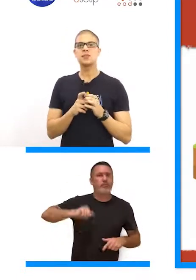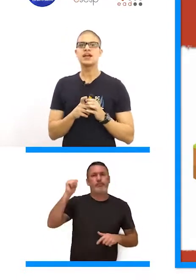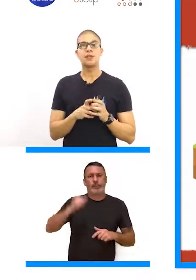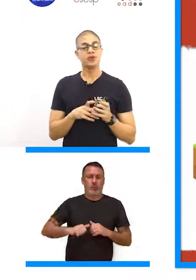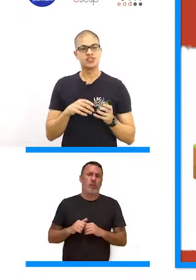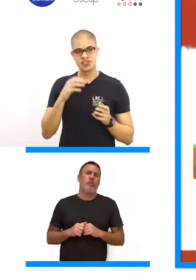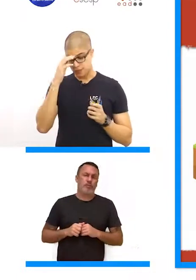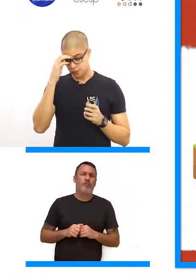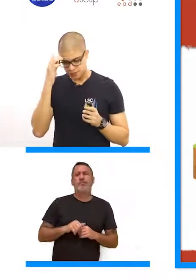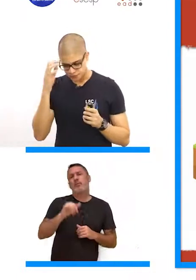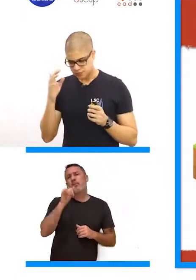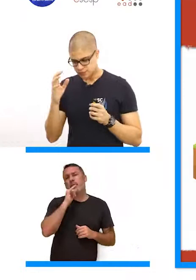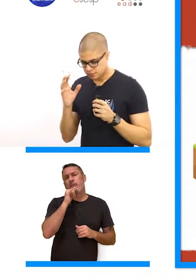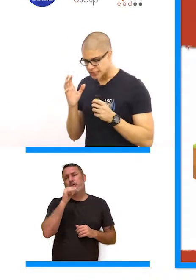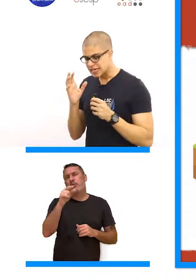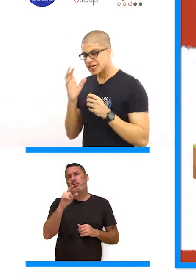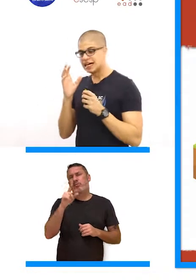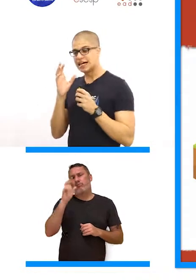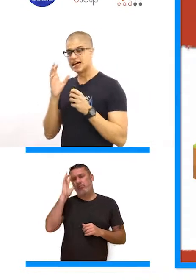Se você pegar, por exemplo,